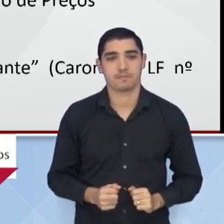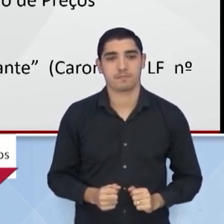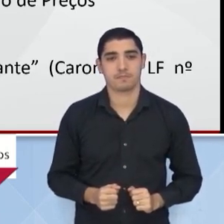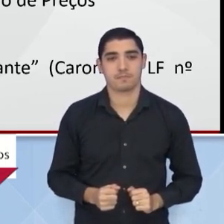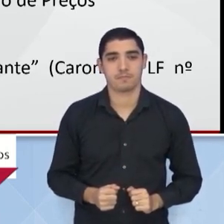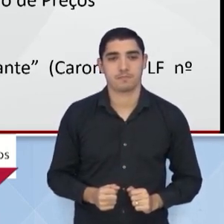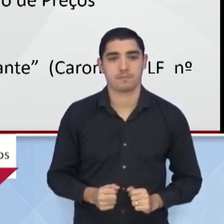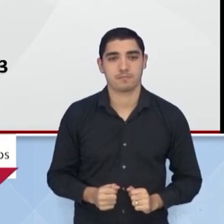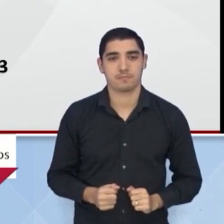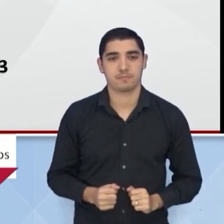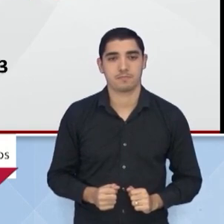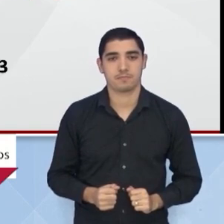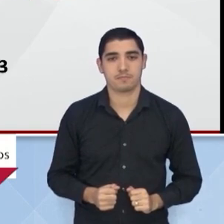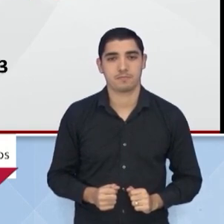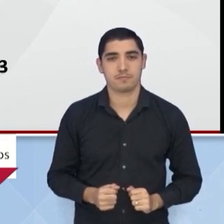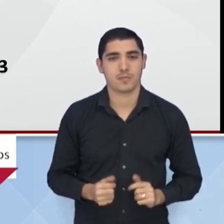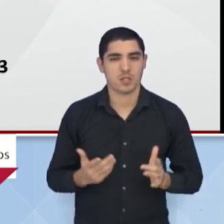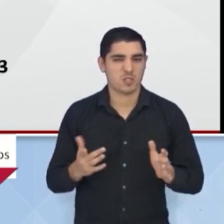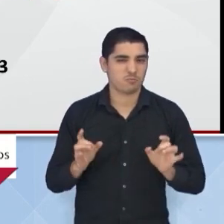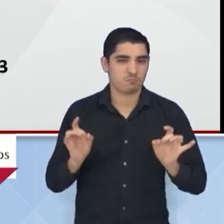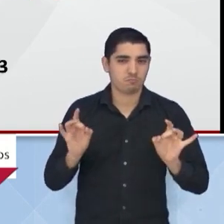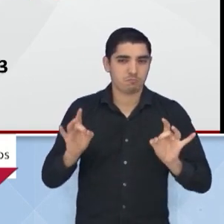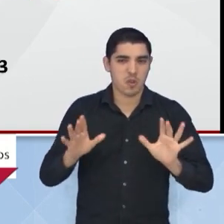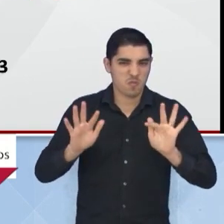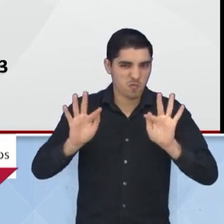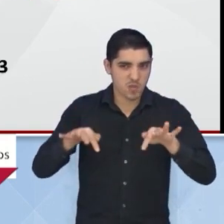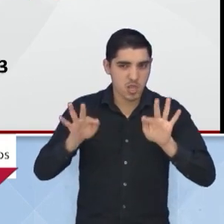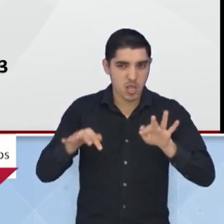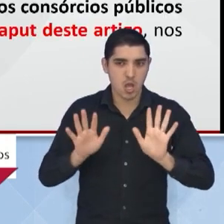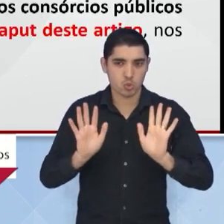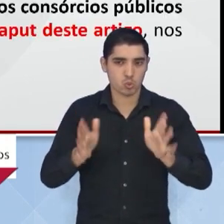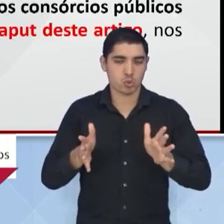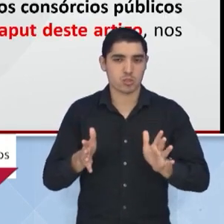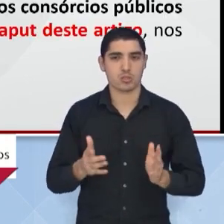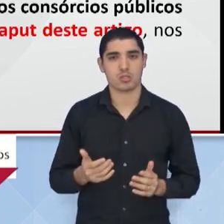e acho que eu já vou pros destaques finais aqui ó